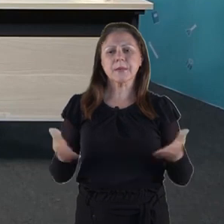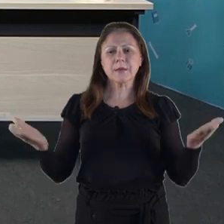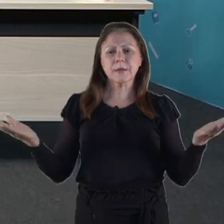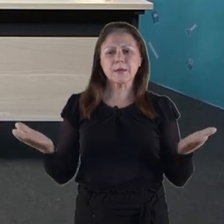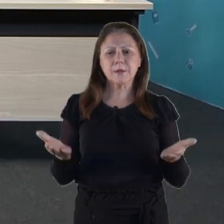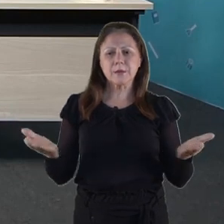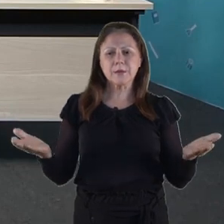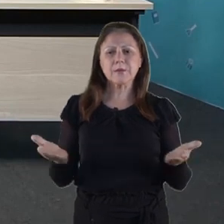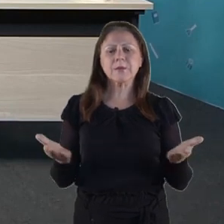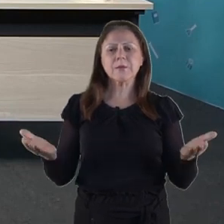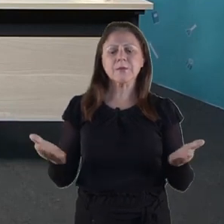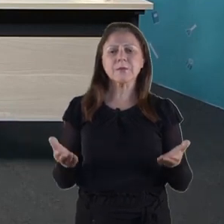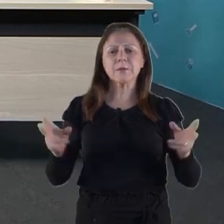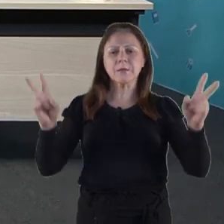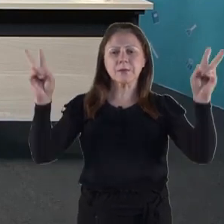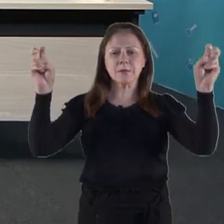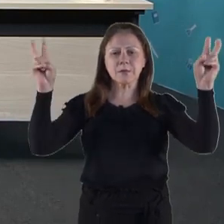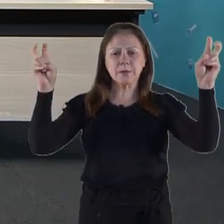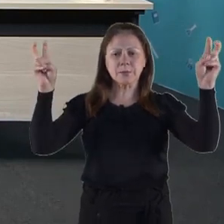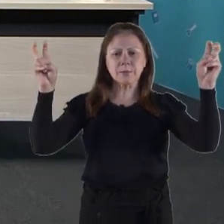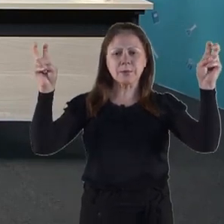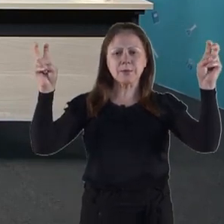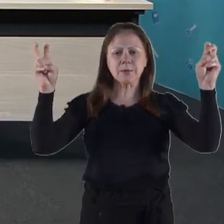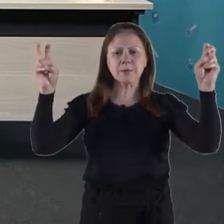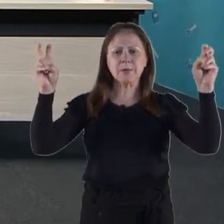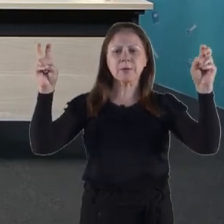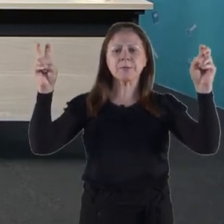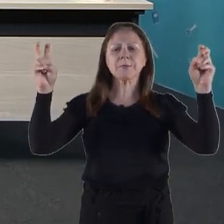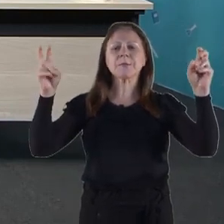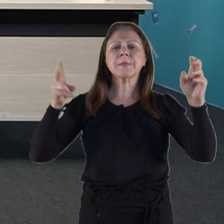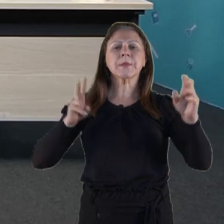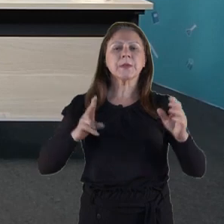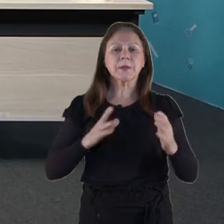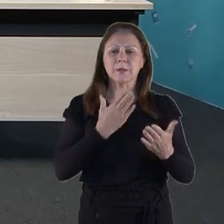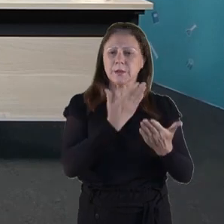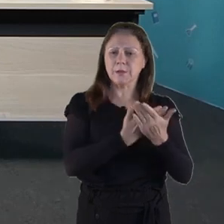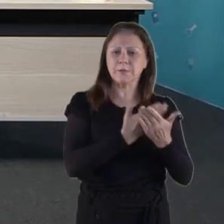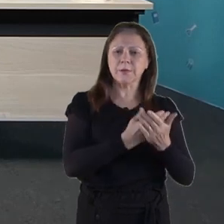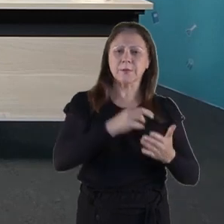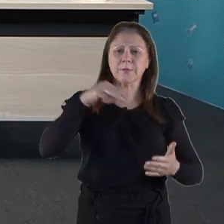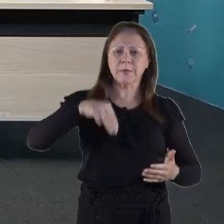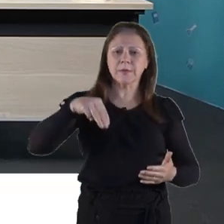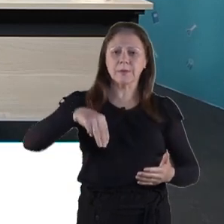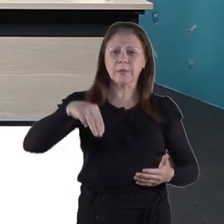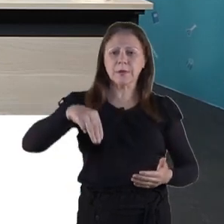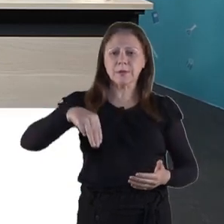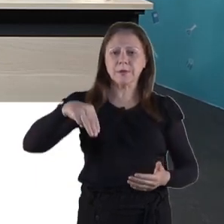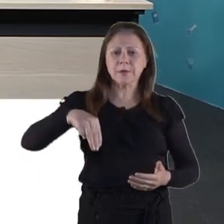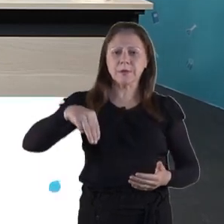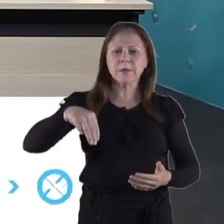Hoje a gente vai trazer um tema, continuação dos temas que vocês viram na matemática e no inglês.